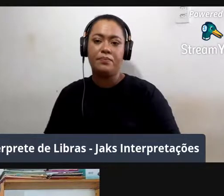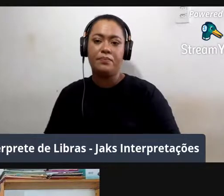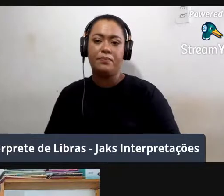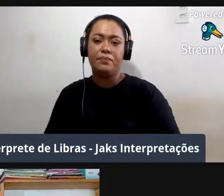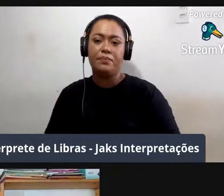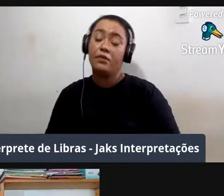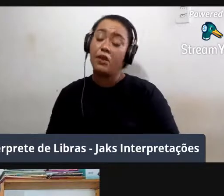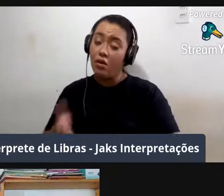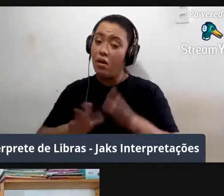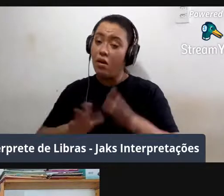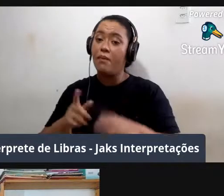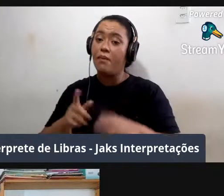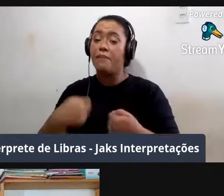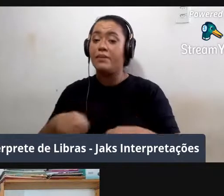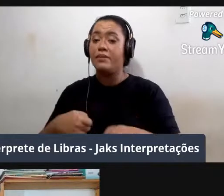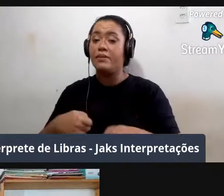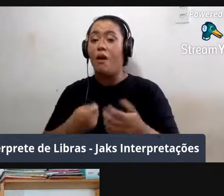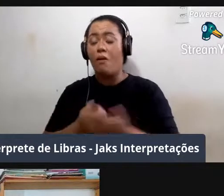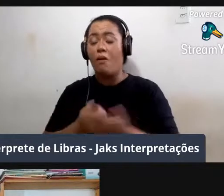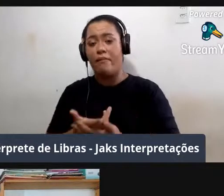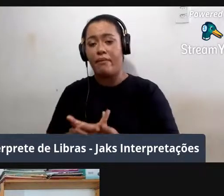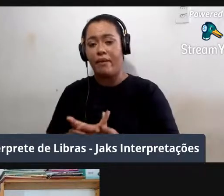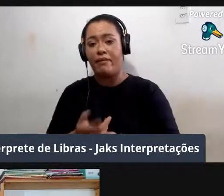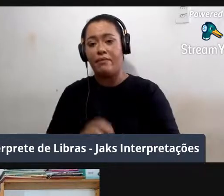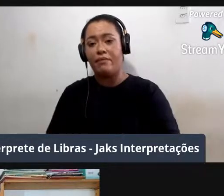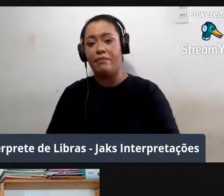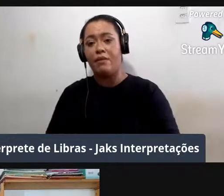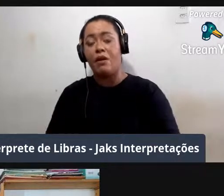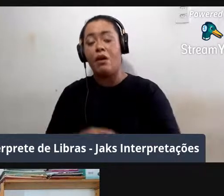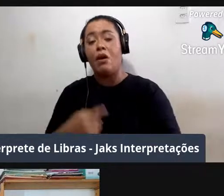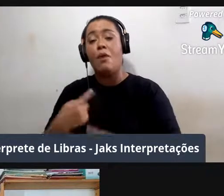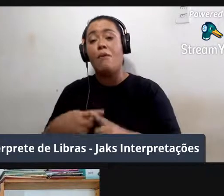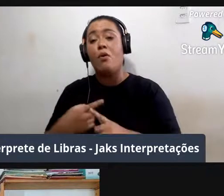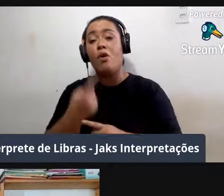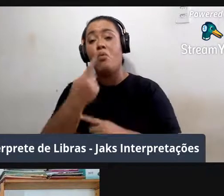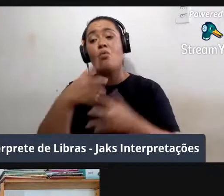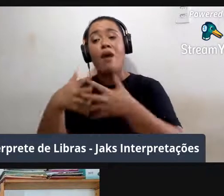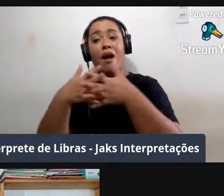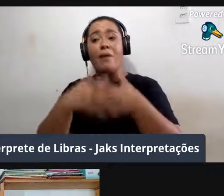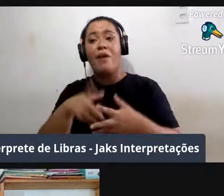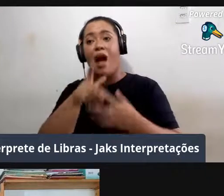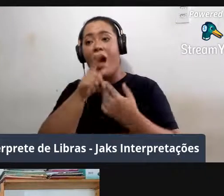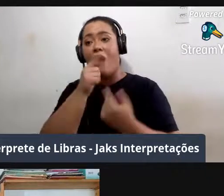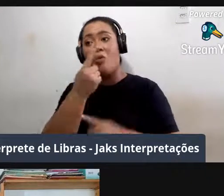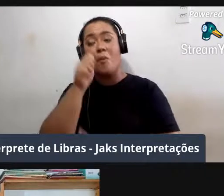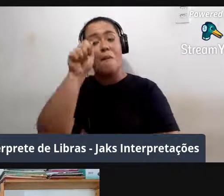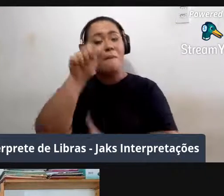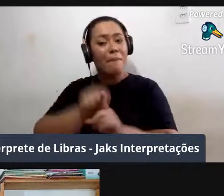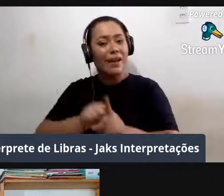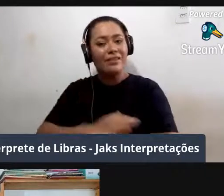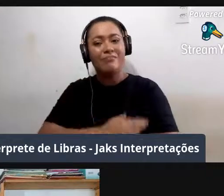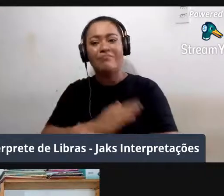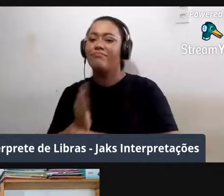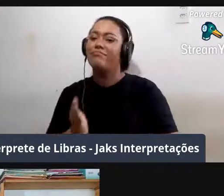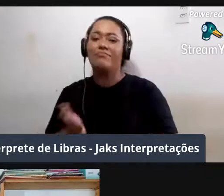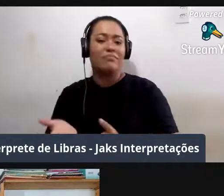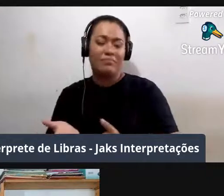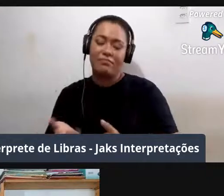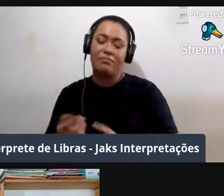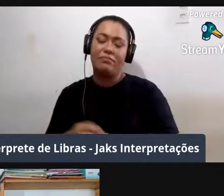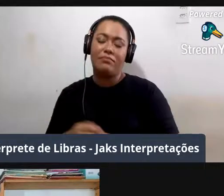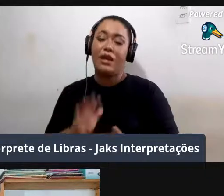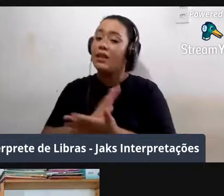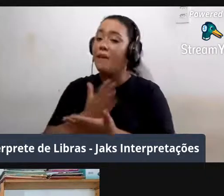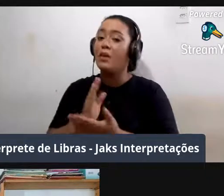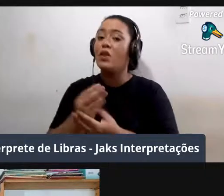bota um pipa d'água, não vai dar para um mês, né? Dependendo do tanto que eles gastam, aí